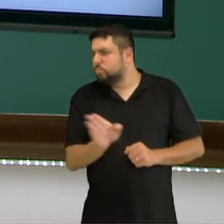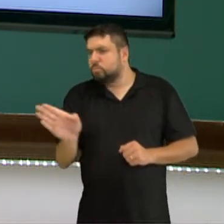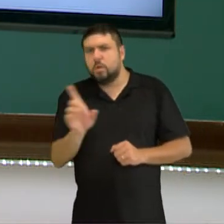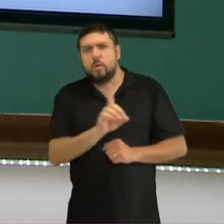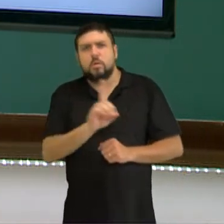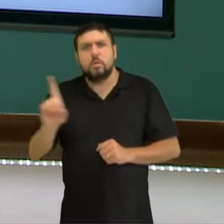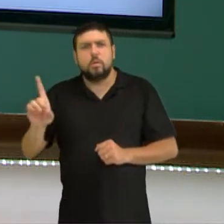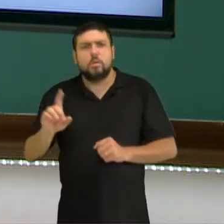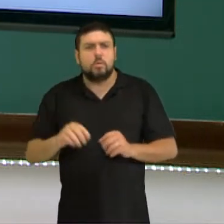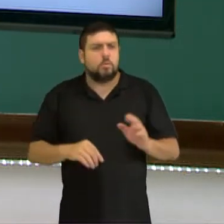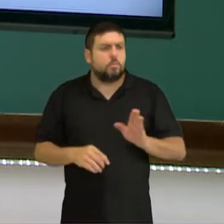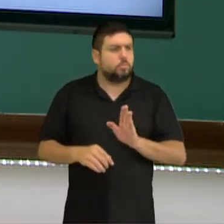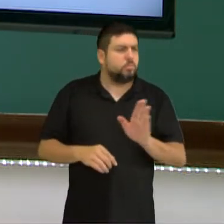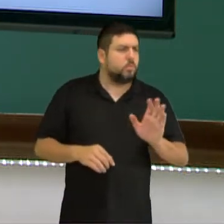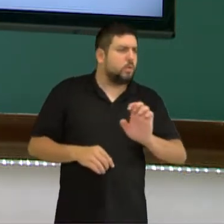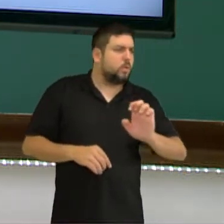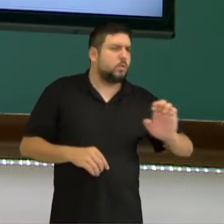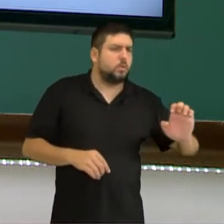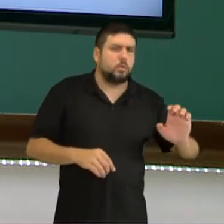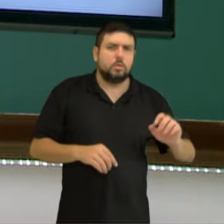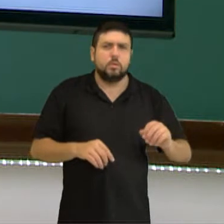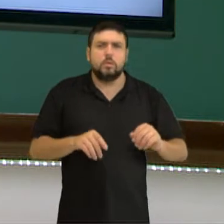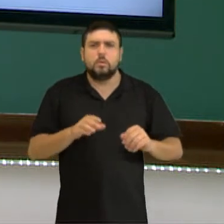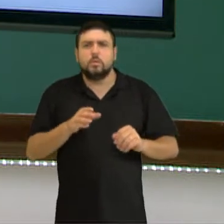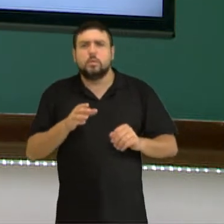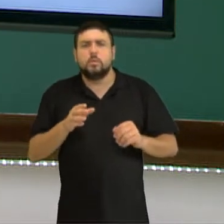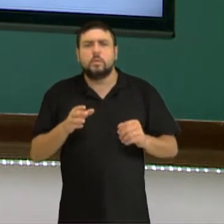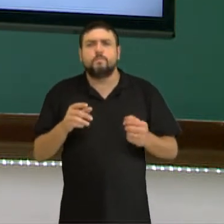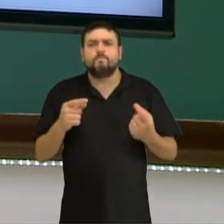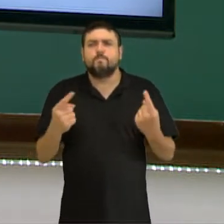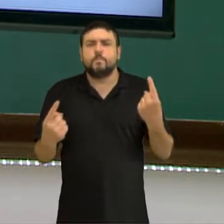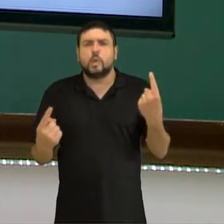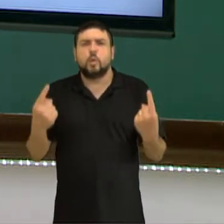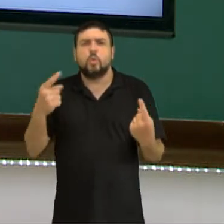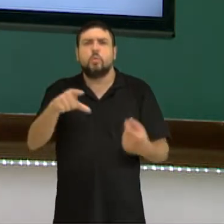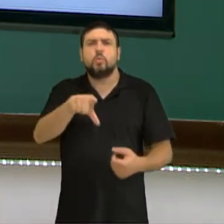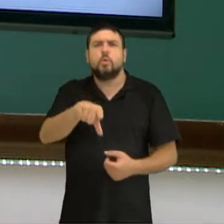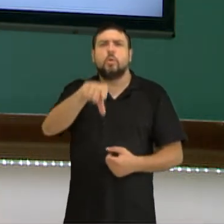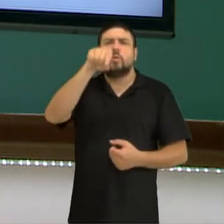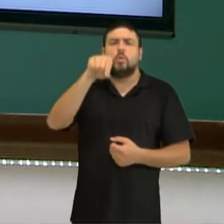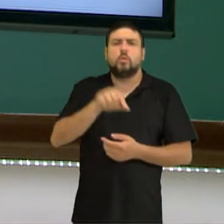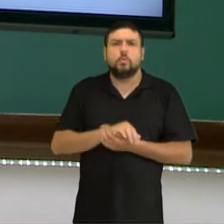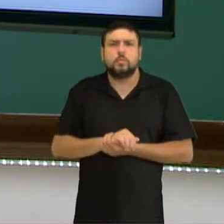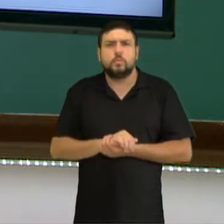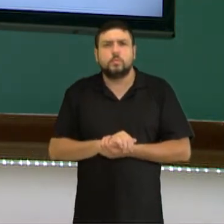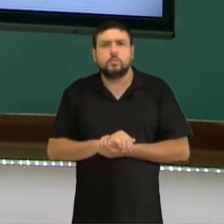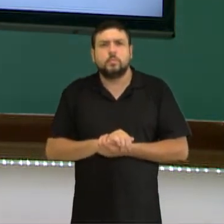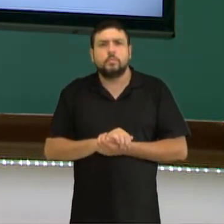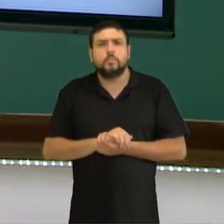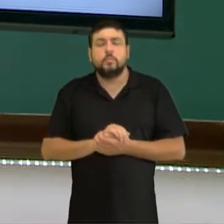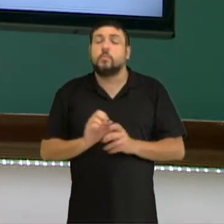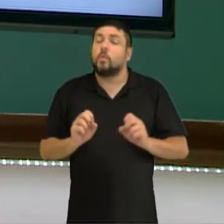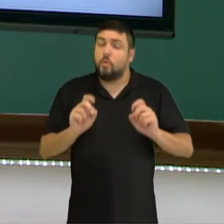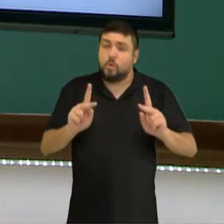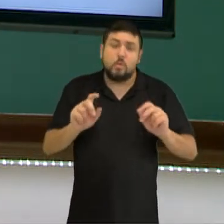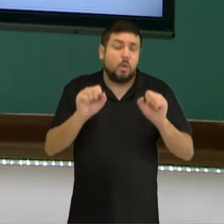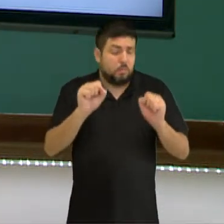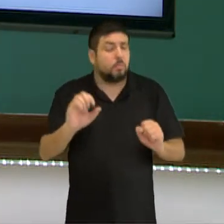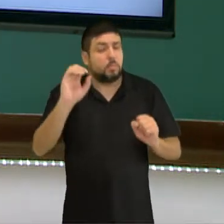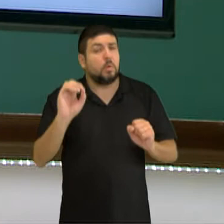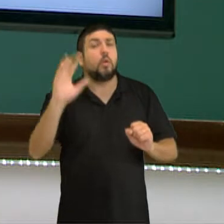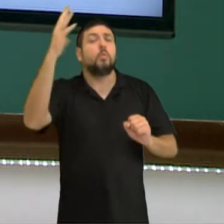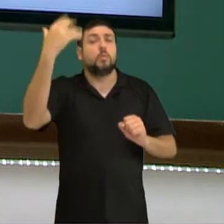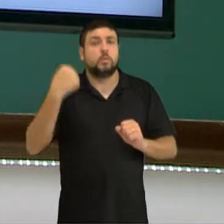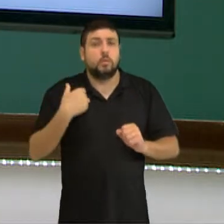esquerda. E agora, o que fazer? Qual caminho escolher? Muitas vezes você já esteve nessa situação. Não só